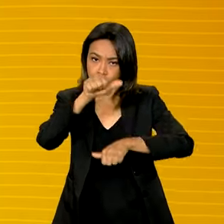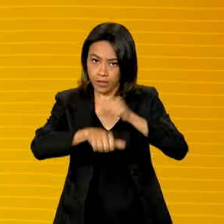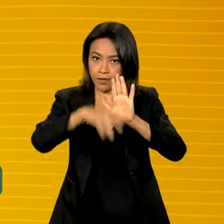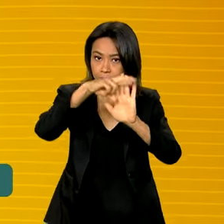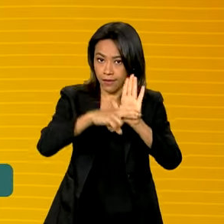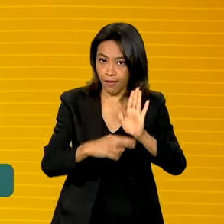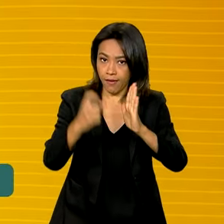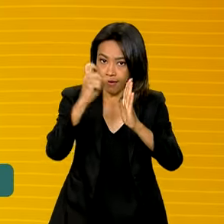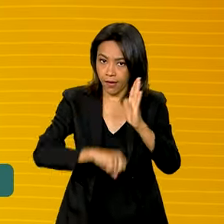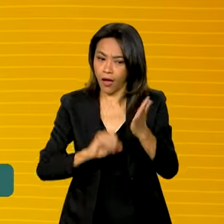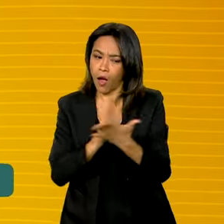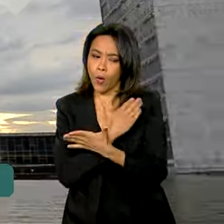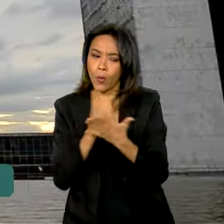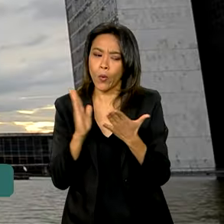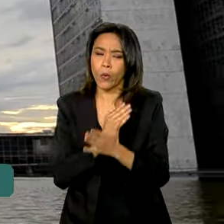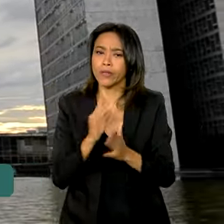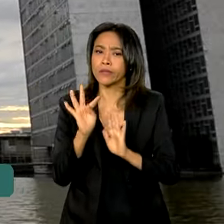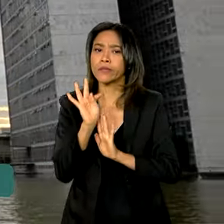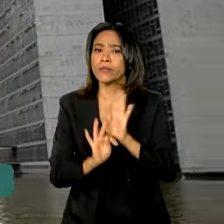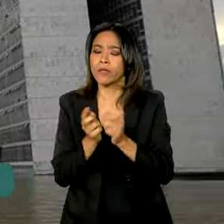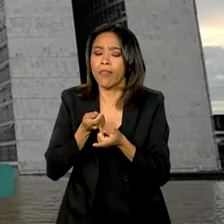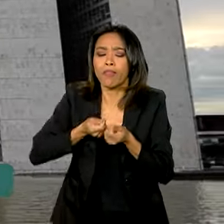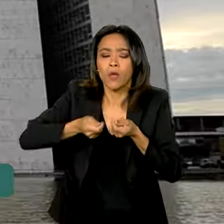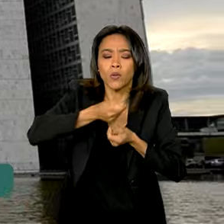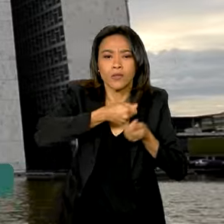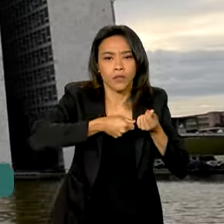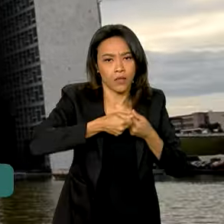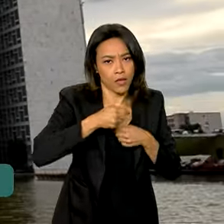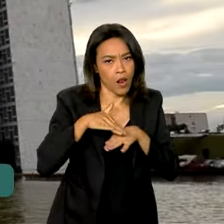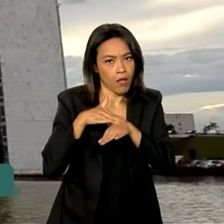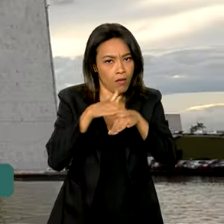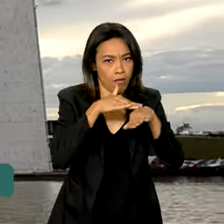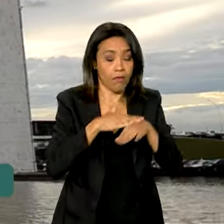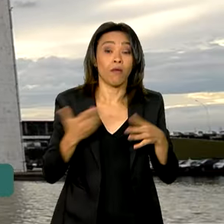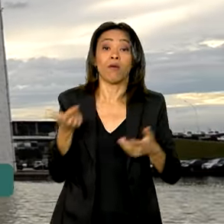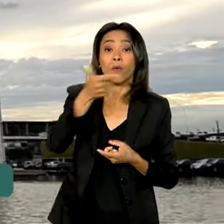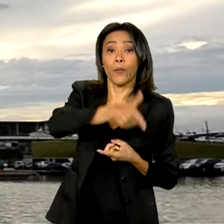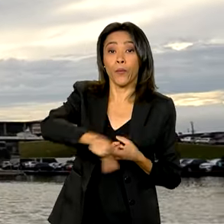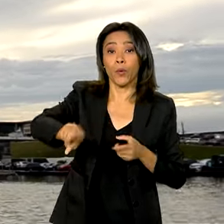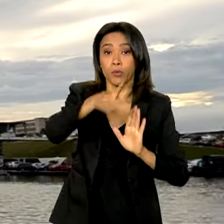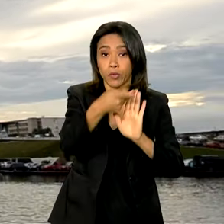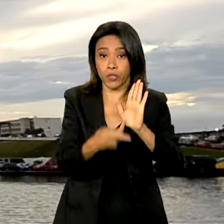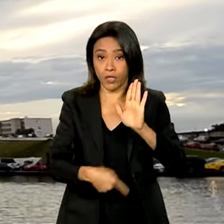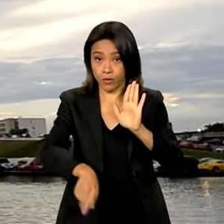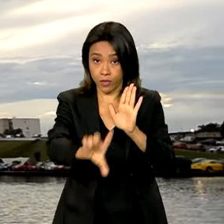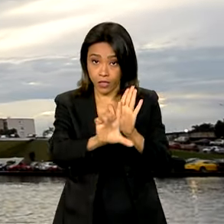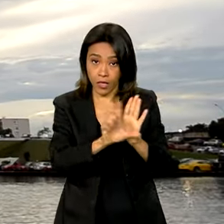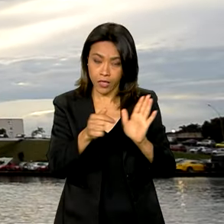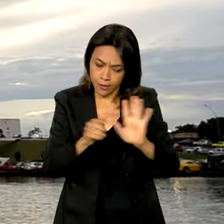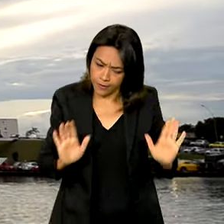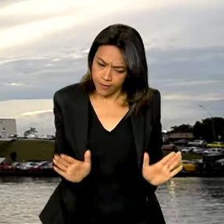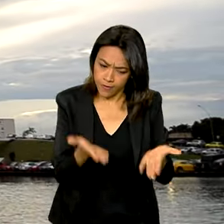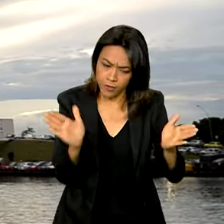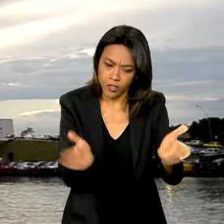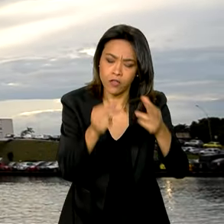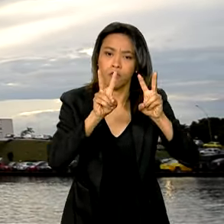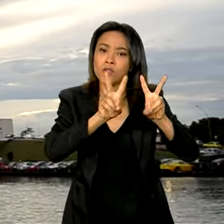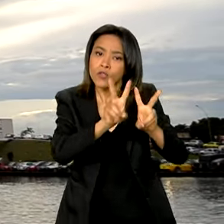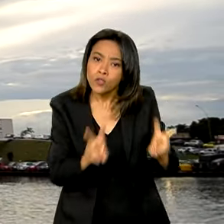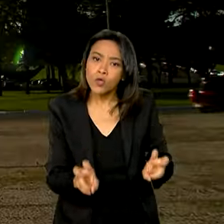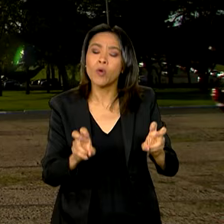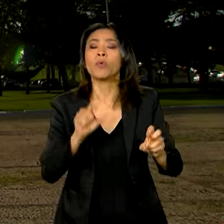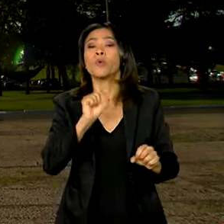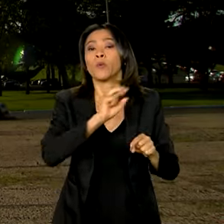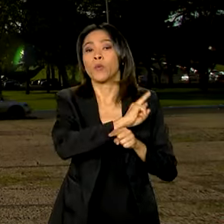sendo negociados em texto. Além da aprovação do projeto de lei, que instituiu o programa de incentivo ao crédito, o